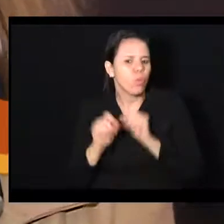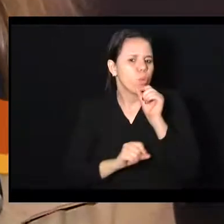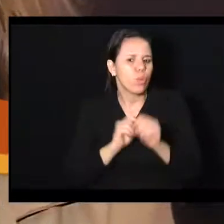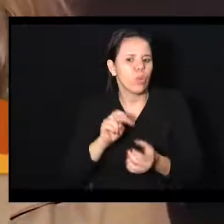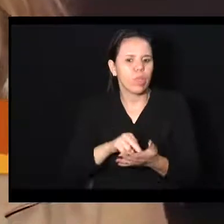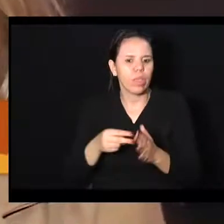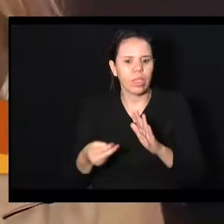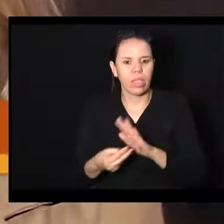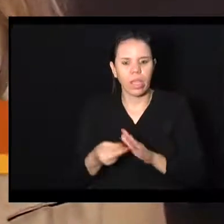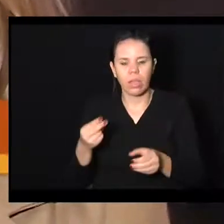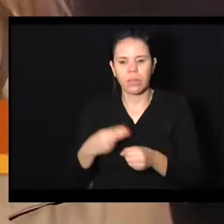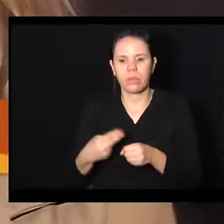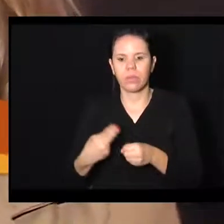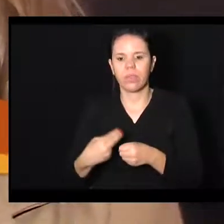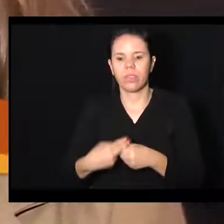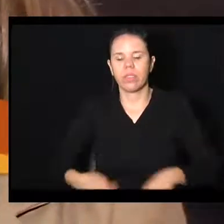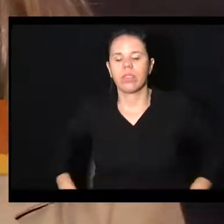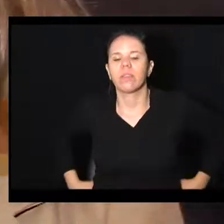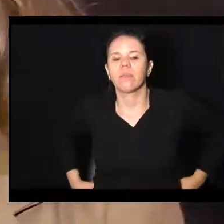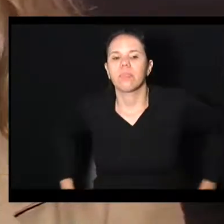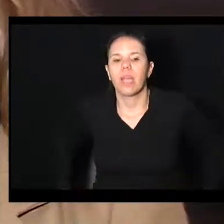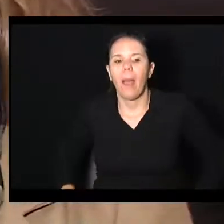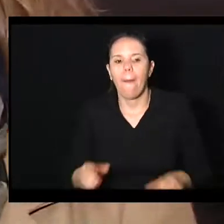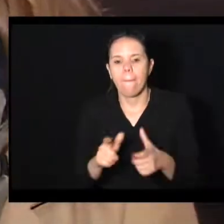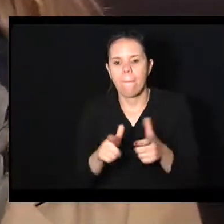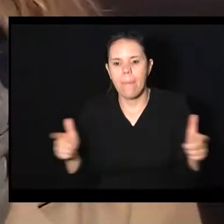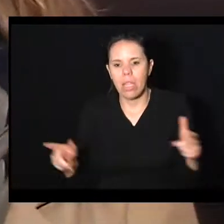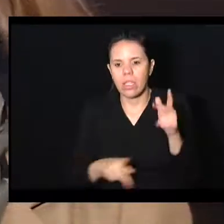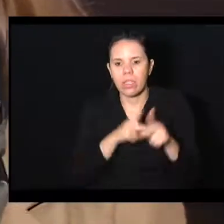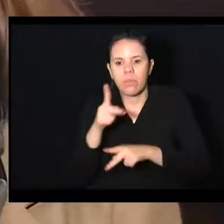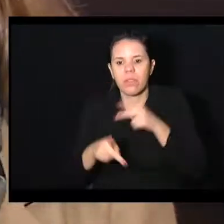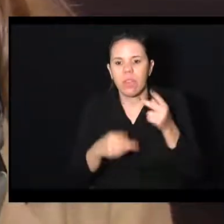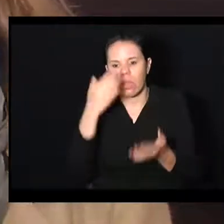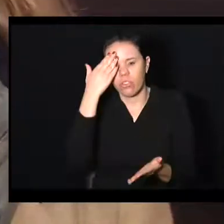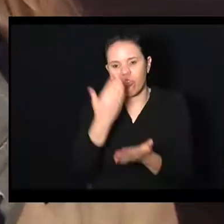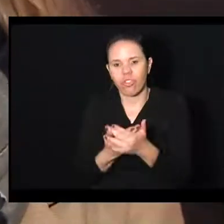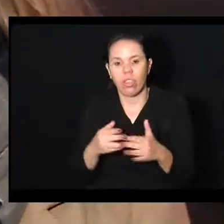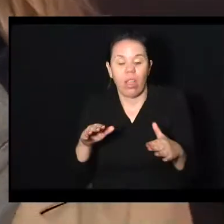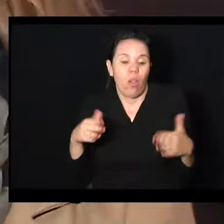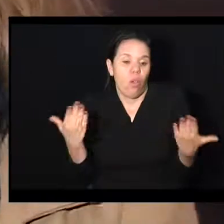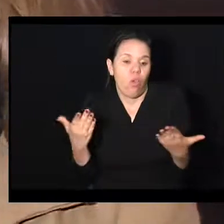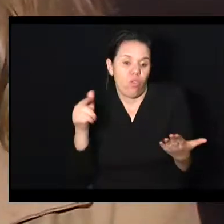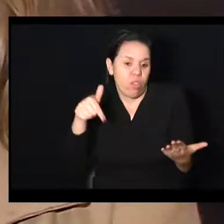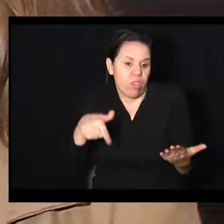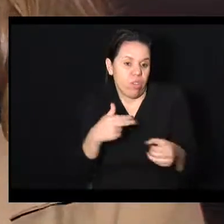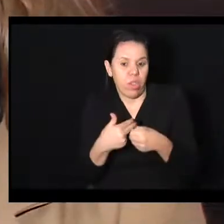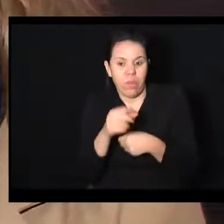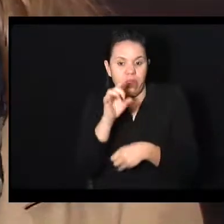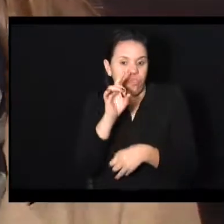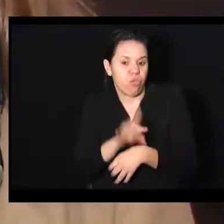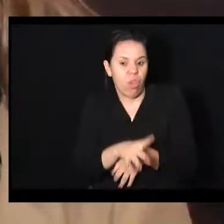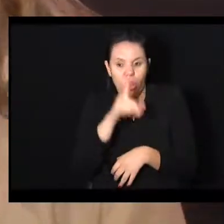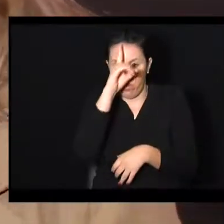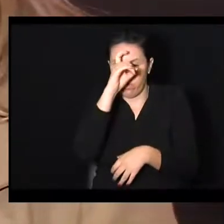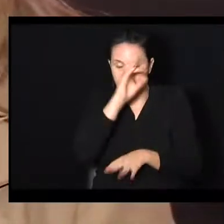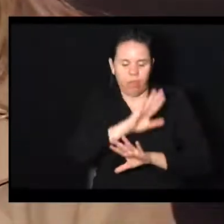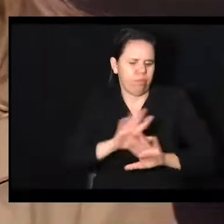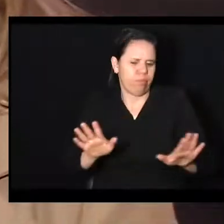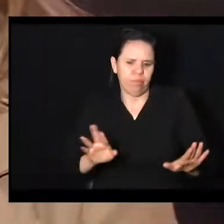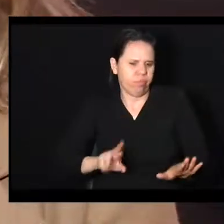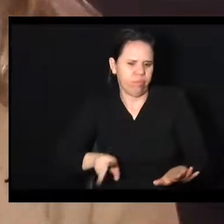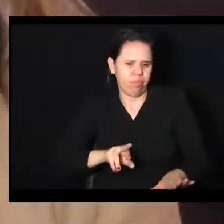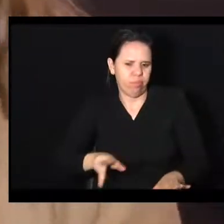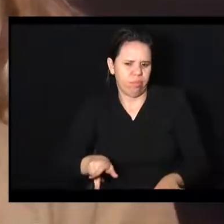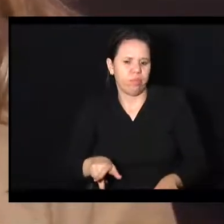Unicamp, porque a maioria das pessoas até acredita, até hoje, que a Unicamp é apenas o hospital, né? E os